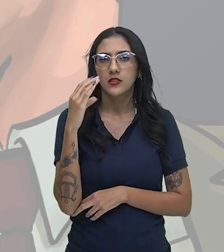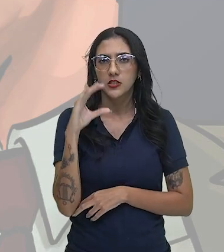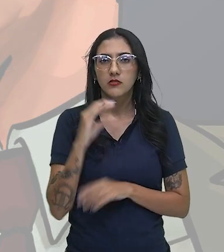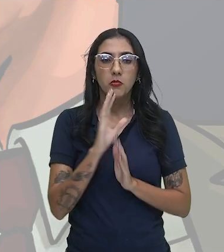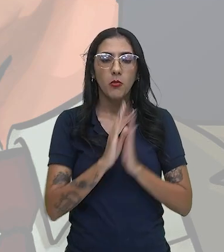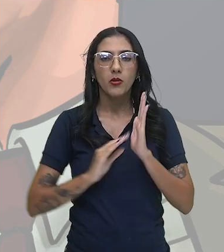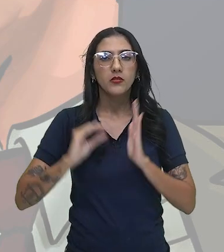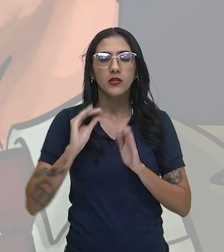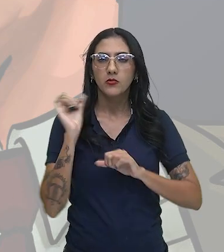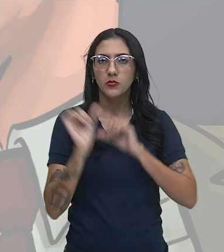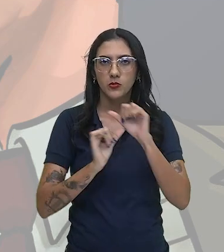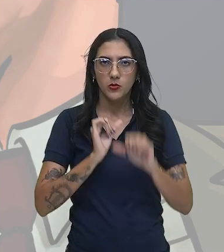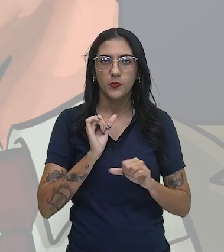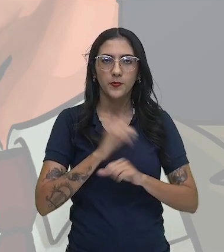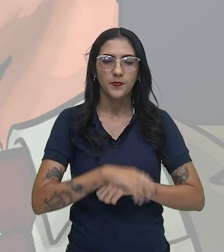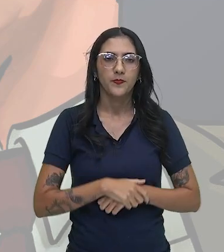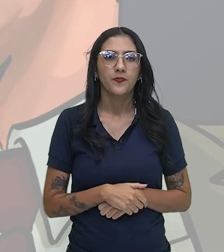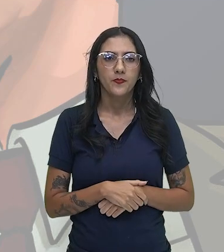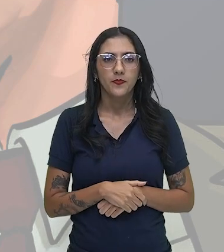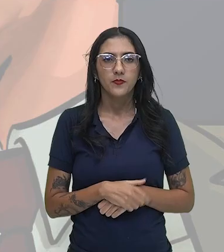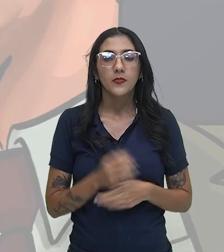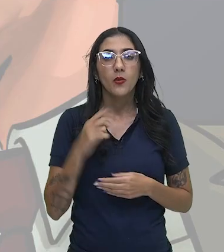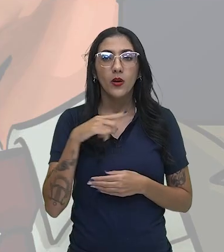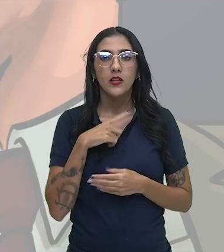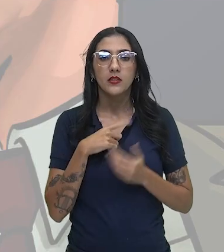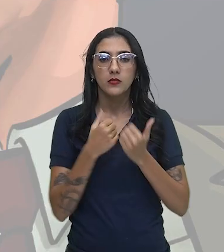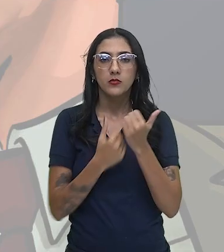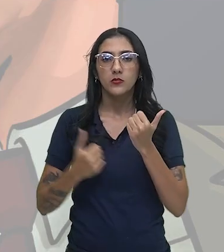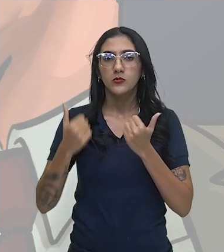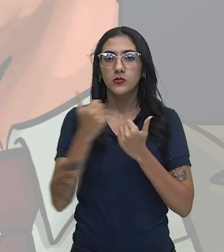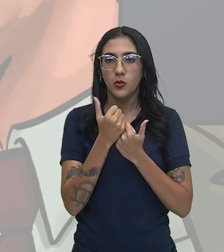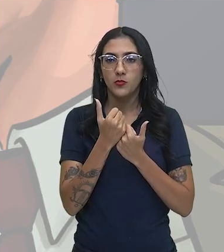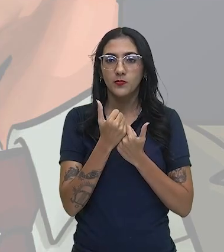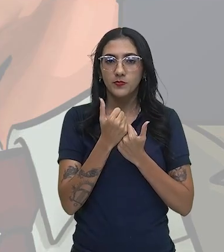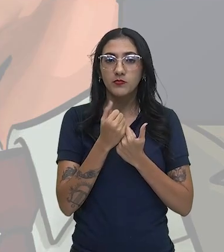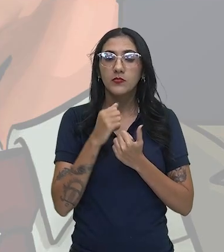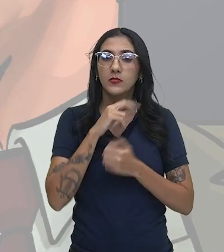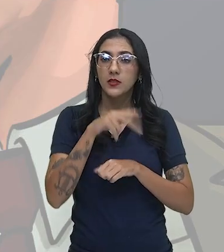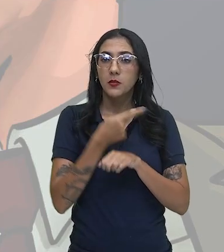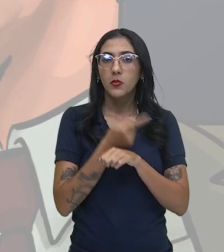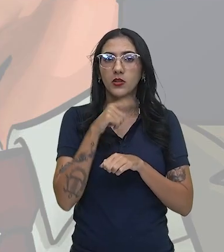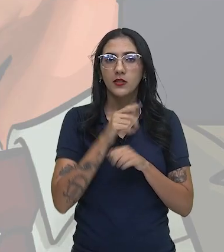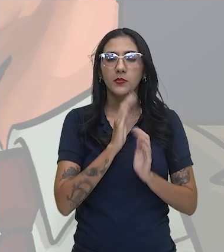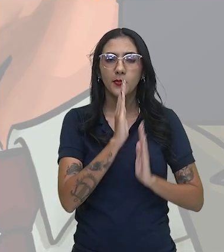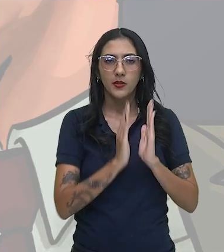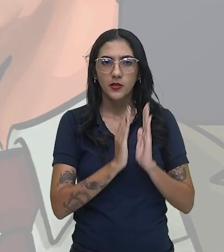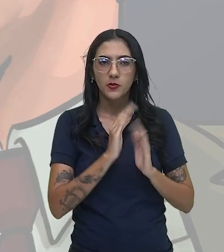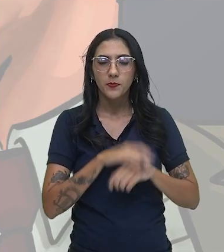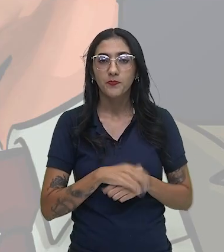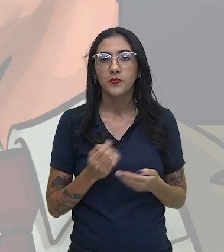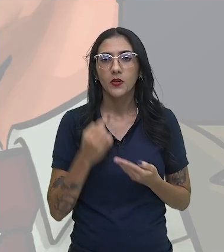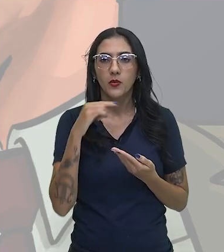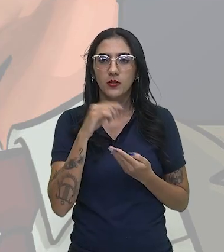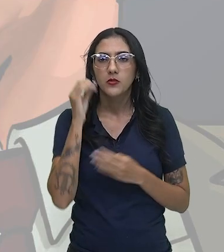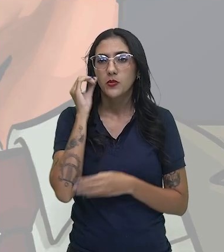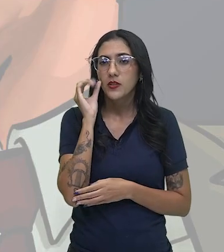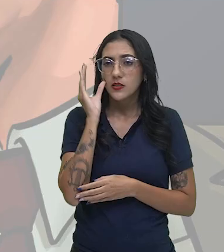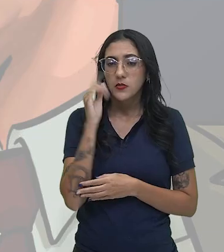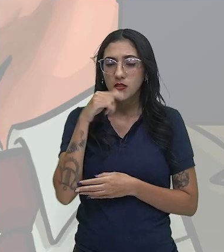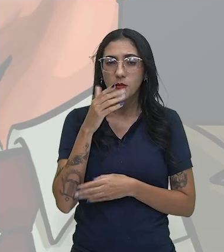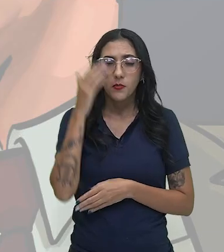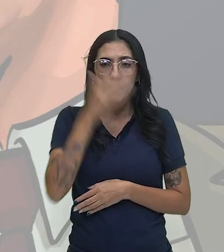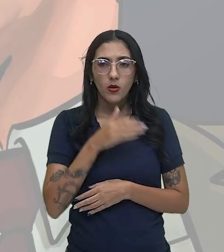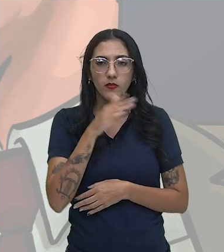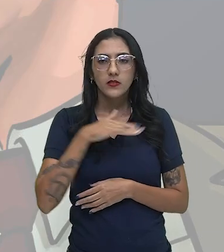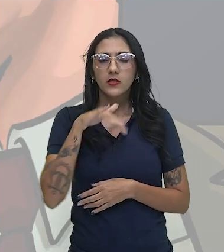modelo científico, né? Que vai ser substituído, então, a partir dessa revolução, aquele conhecimento, aquela verdade científica,